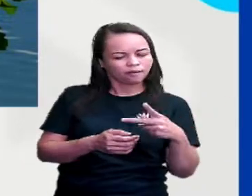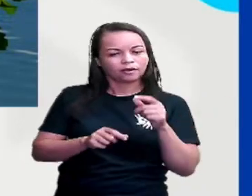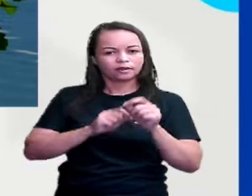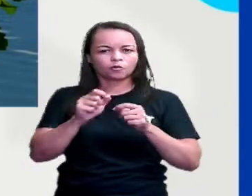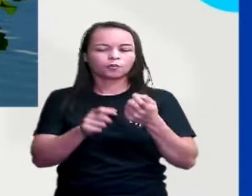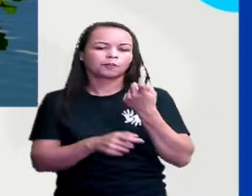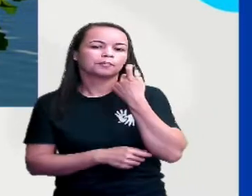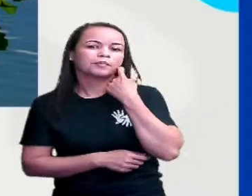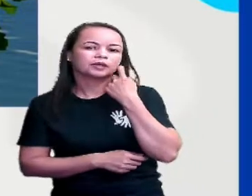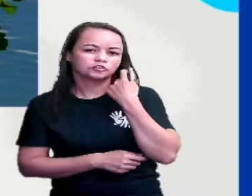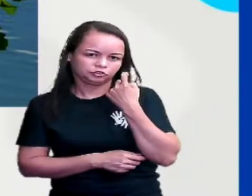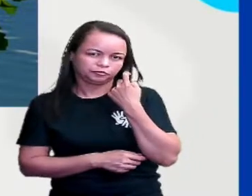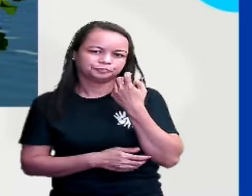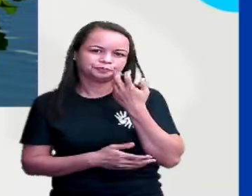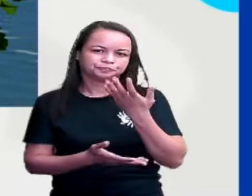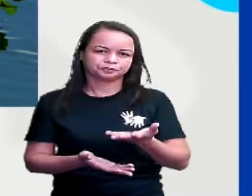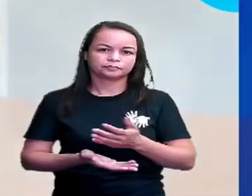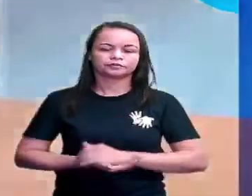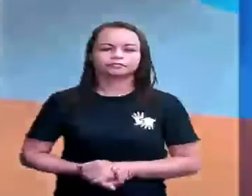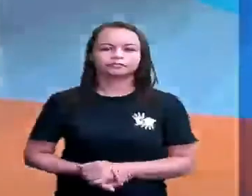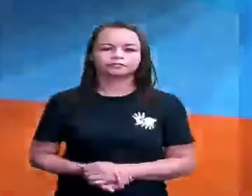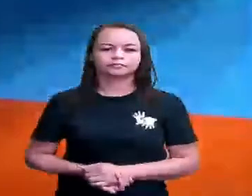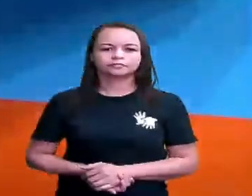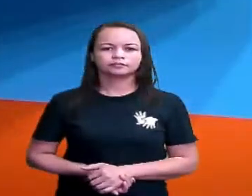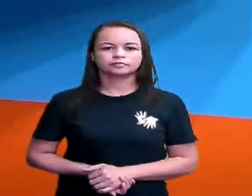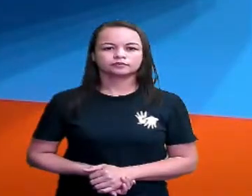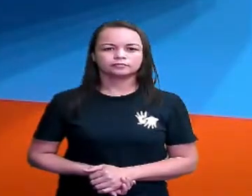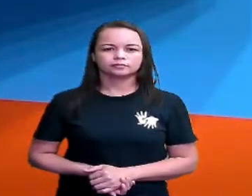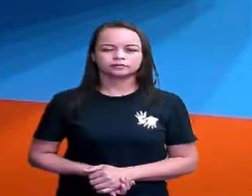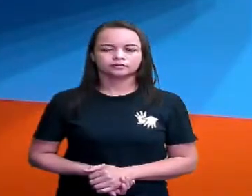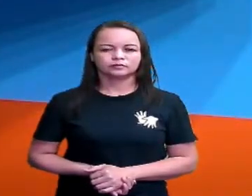por exemplo, os peixes.